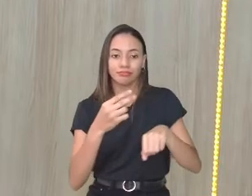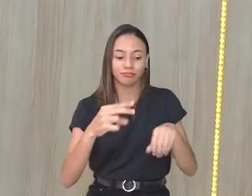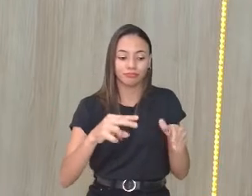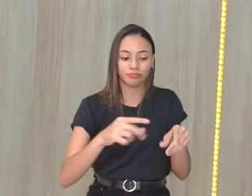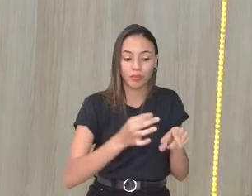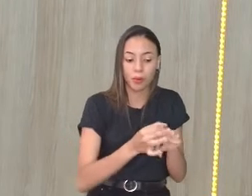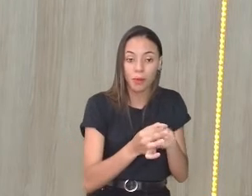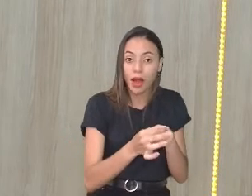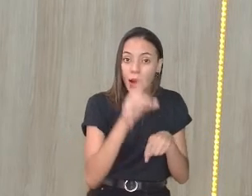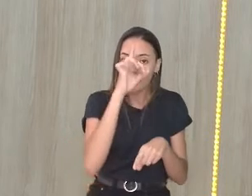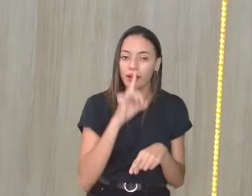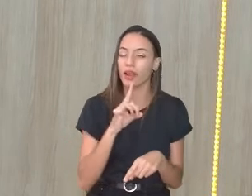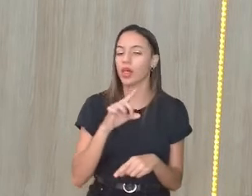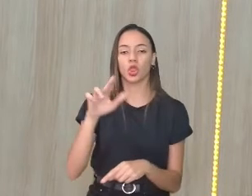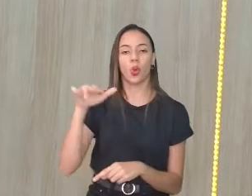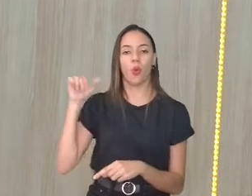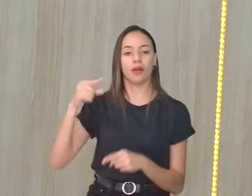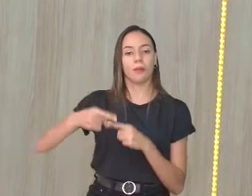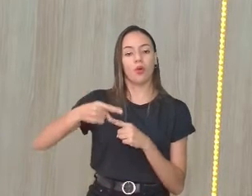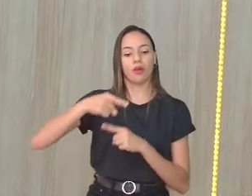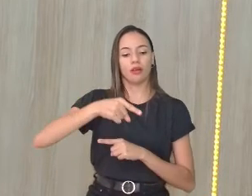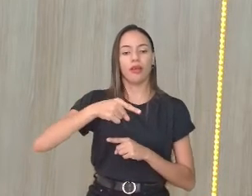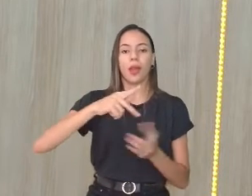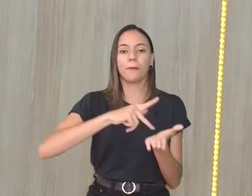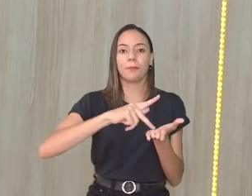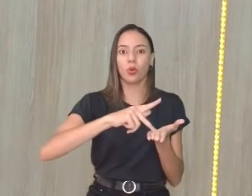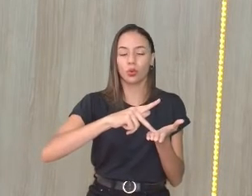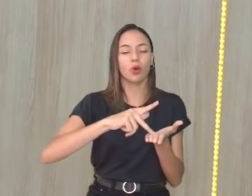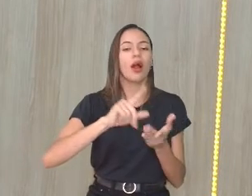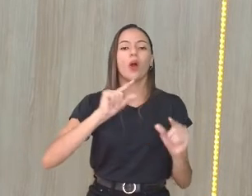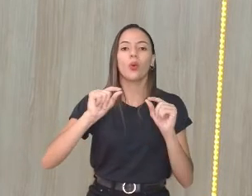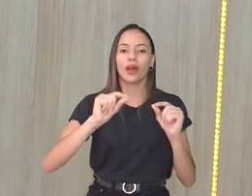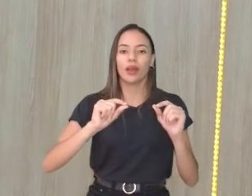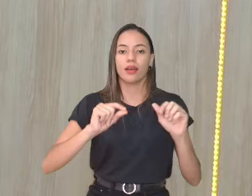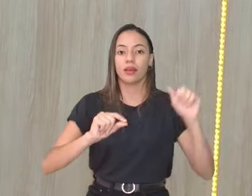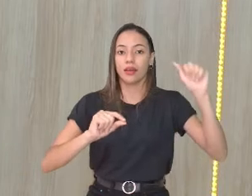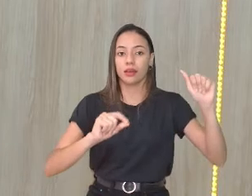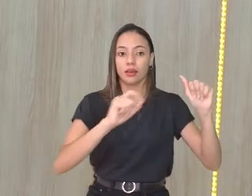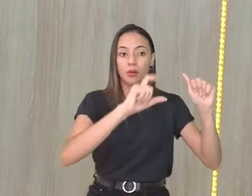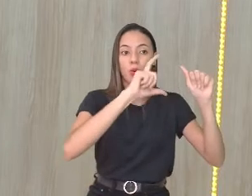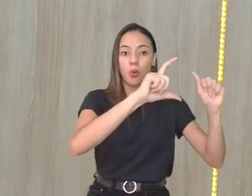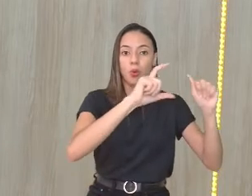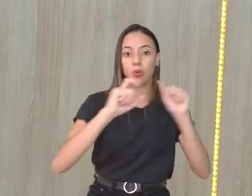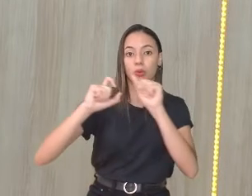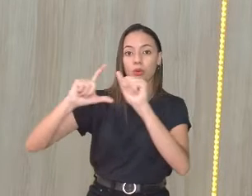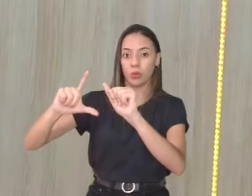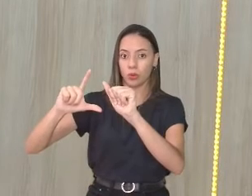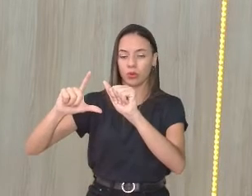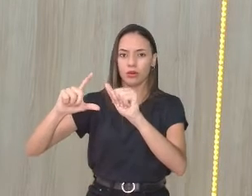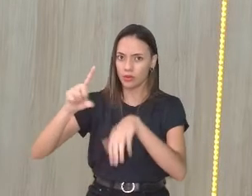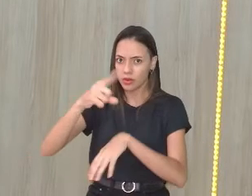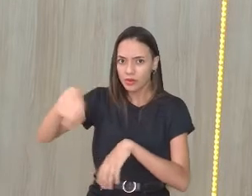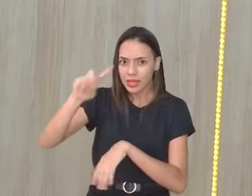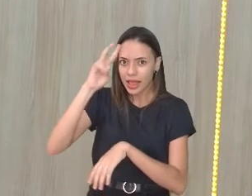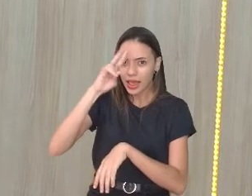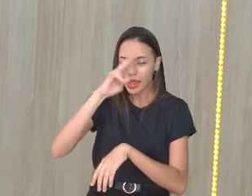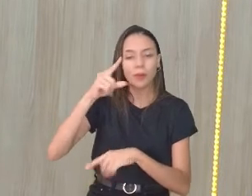o gene dela é puro. Ele é azão. Lembra disso, gente? São genes